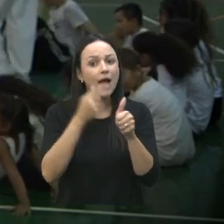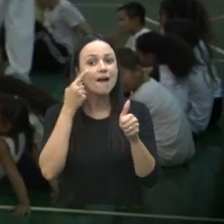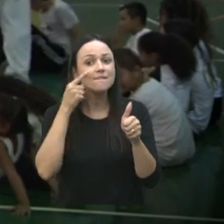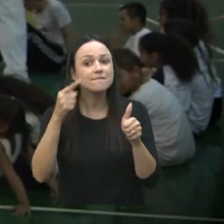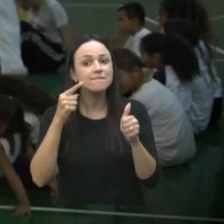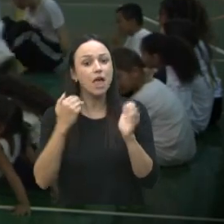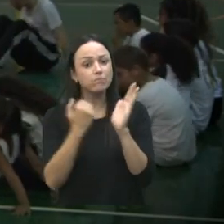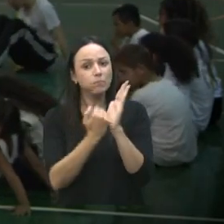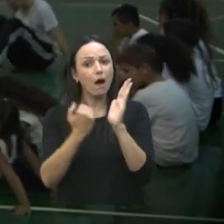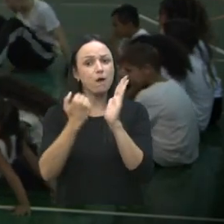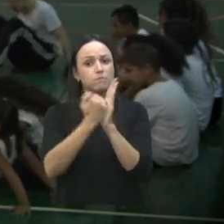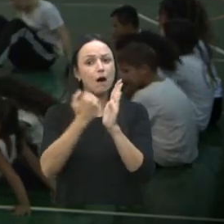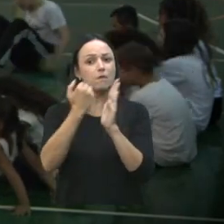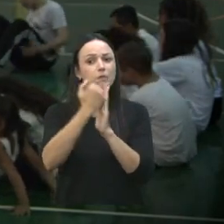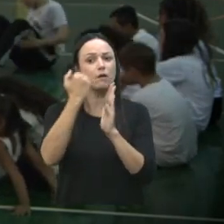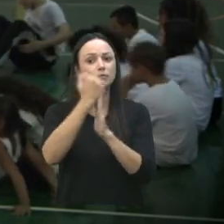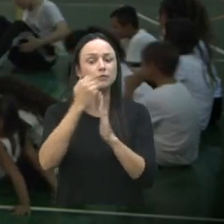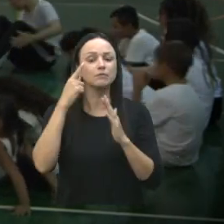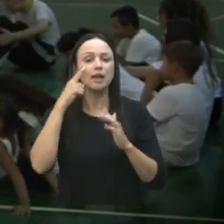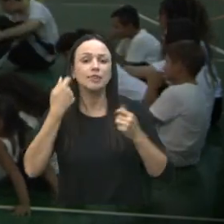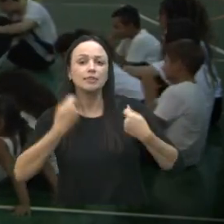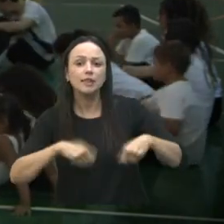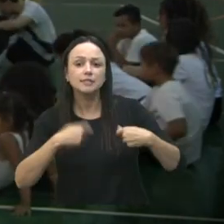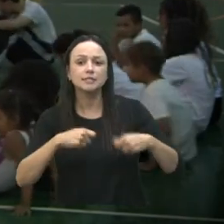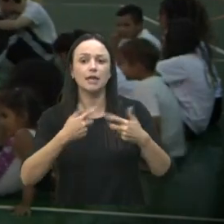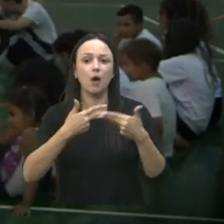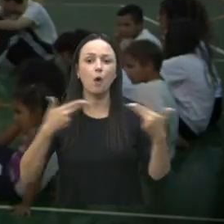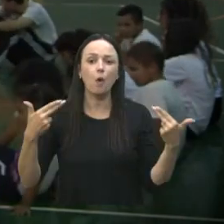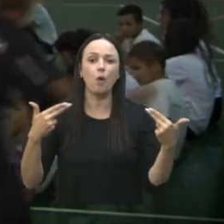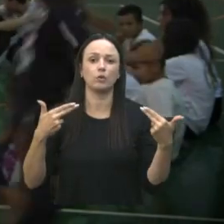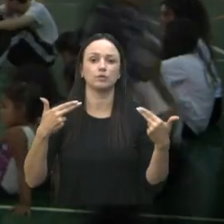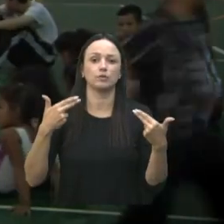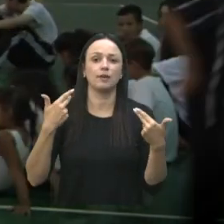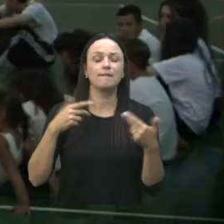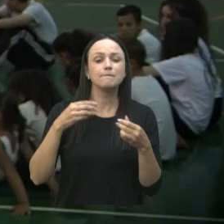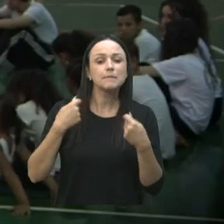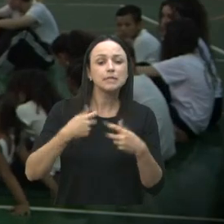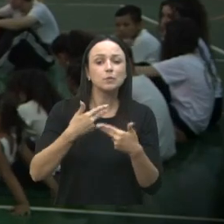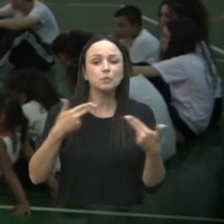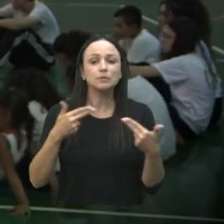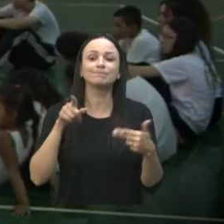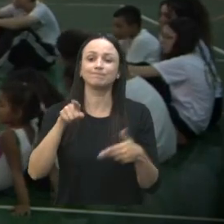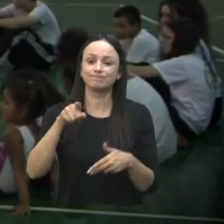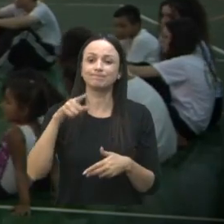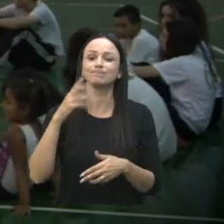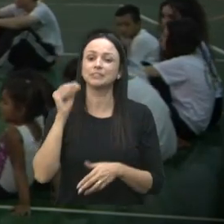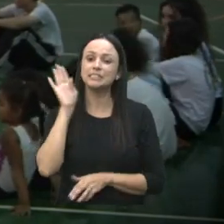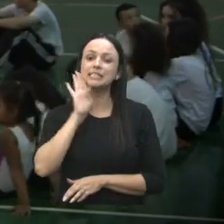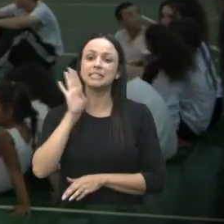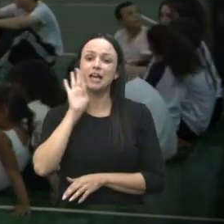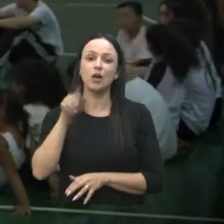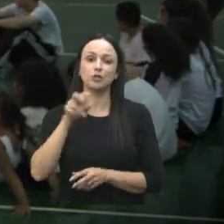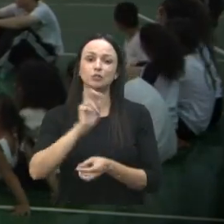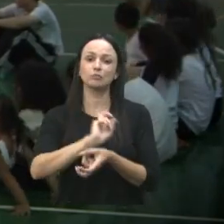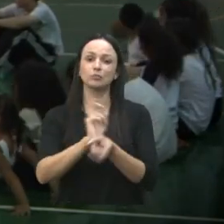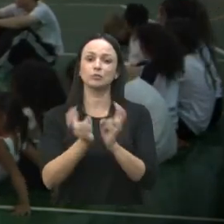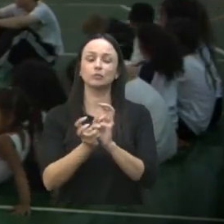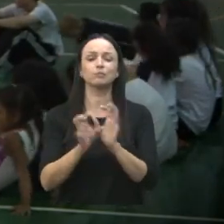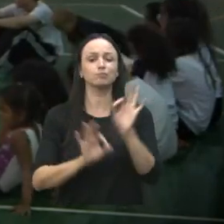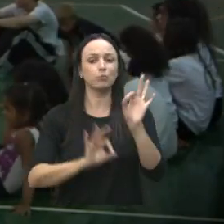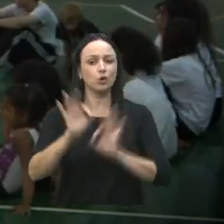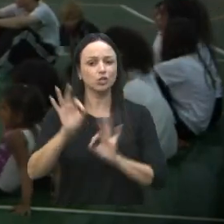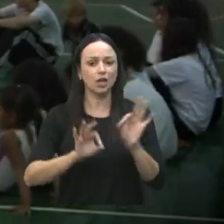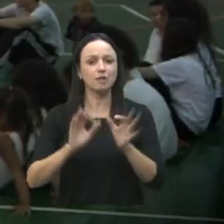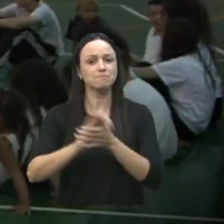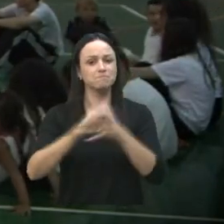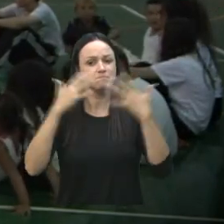sua criança está, se ela tem uma necessidade maior em alguma parte, né. Mas é bem legal o projeto, o mestre apresenta de parabéns